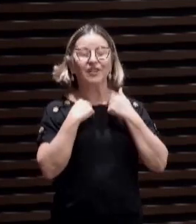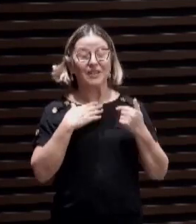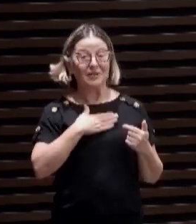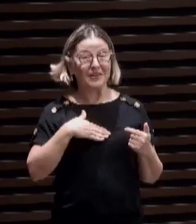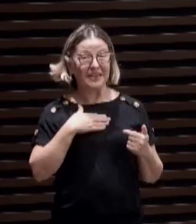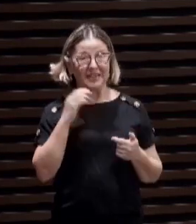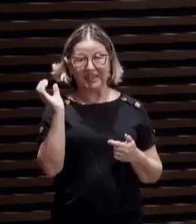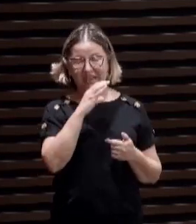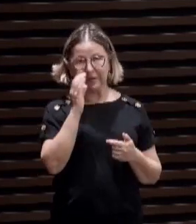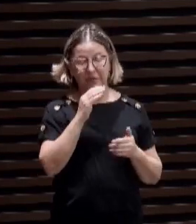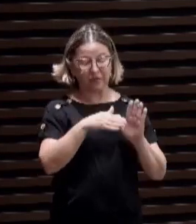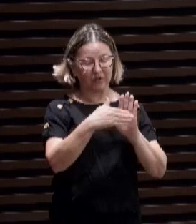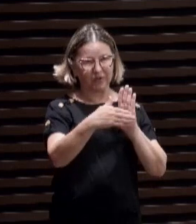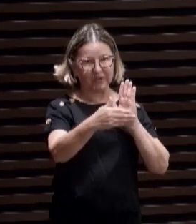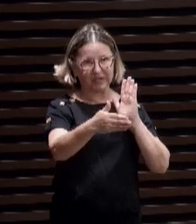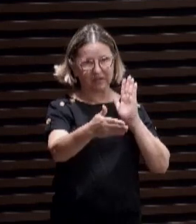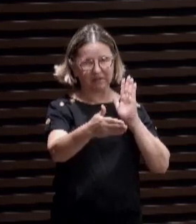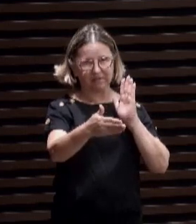são consequências da